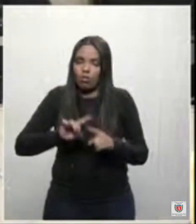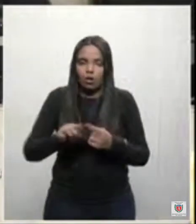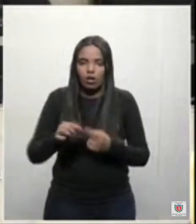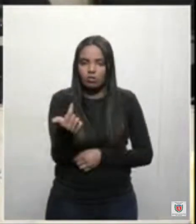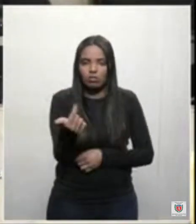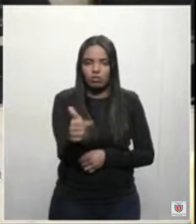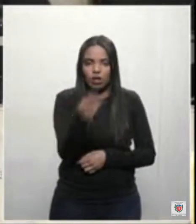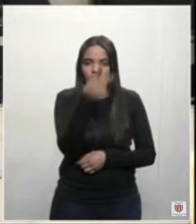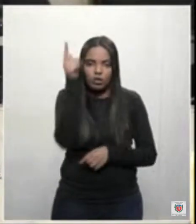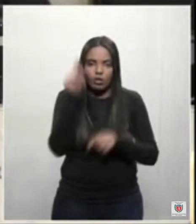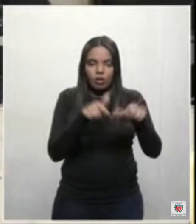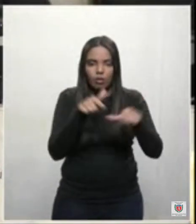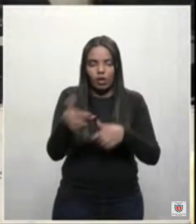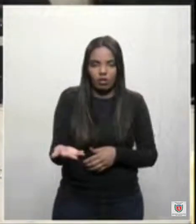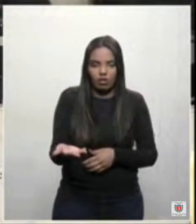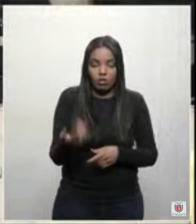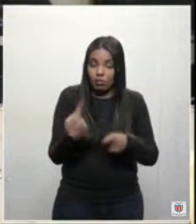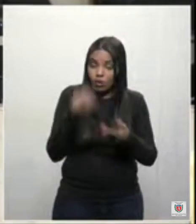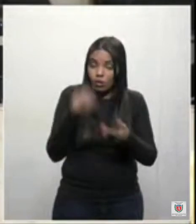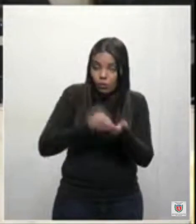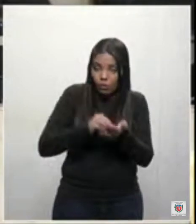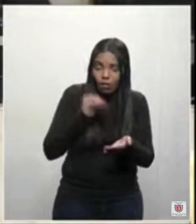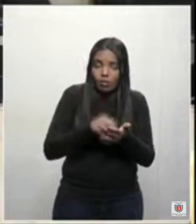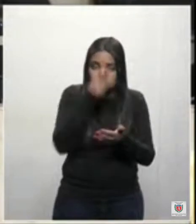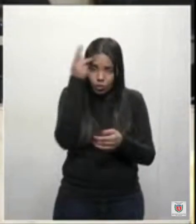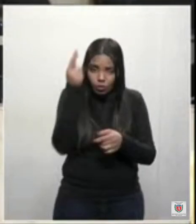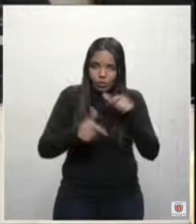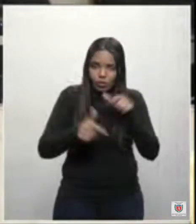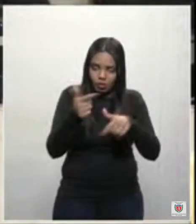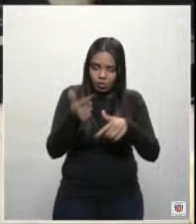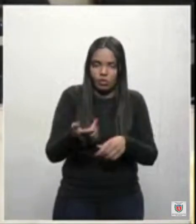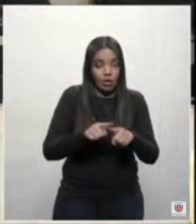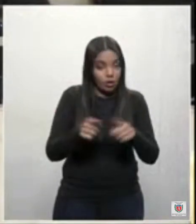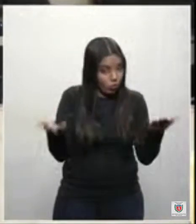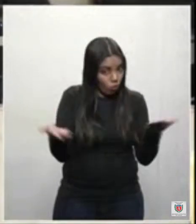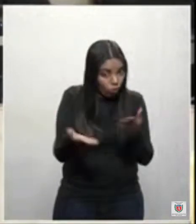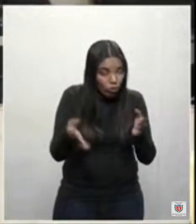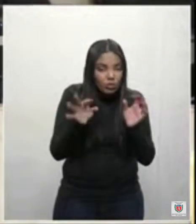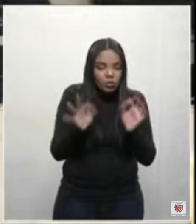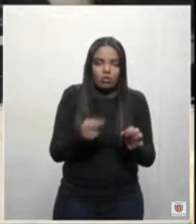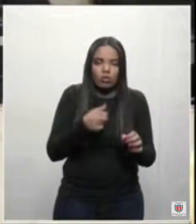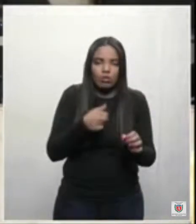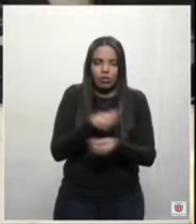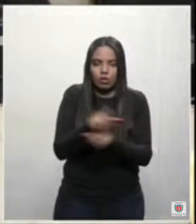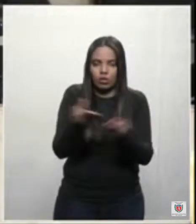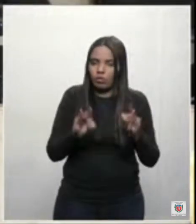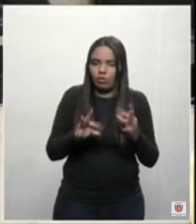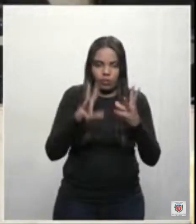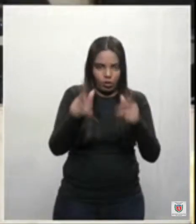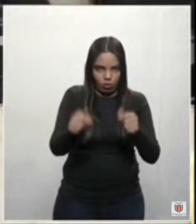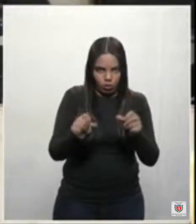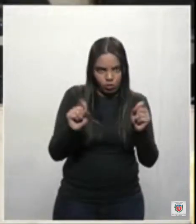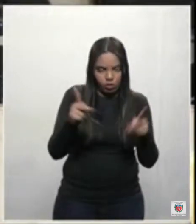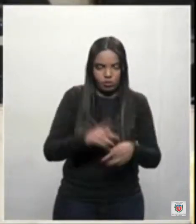trabalhar, né? Porque existe uma carência de recursos humanos. Mas hoje mesmo eu vou passar à disposição aqui os dados todos, ok?